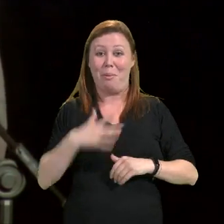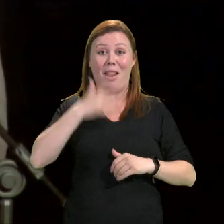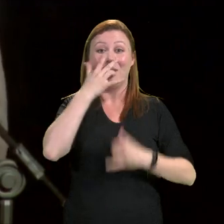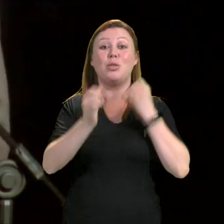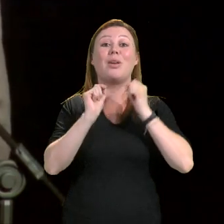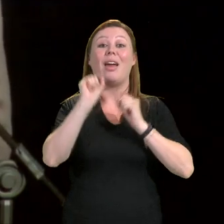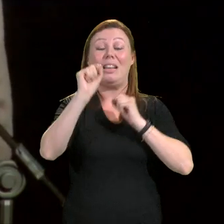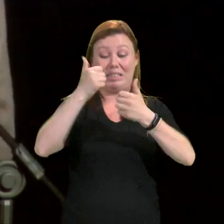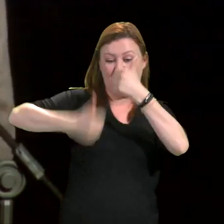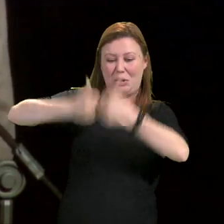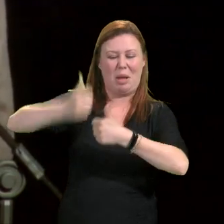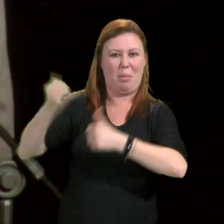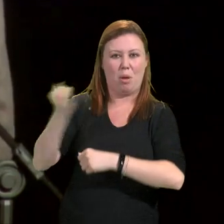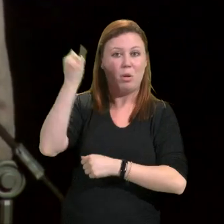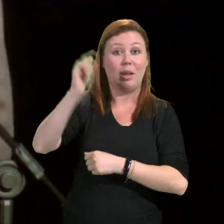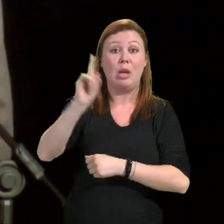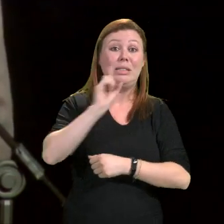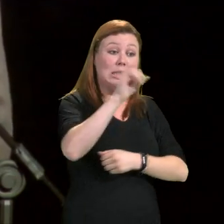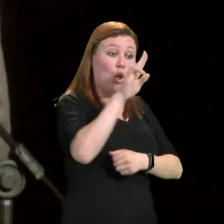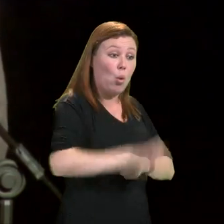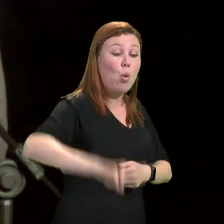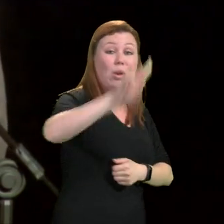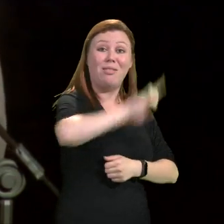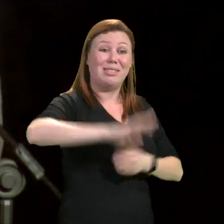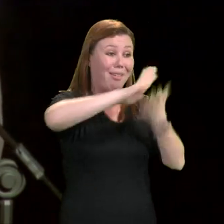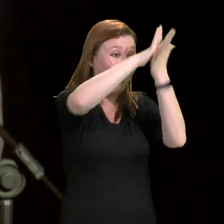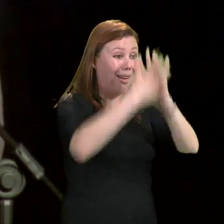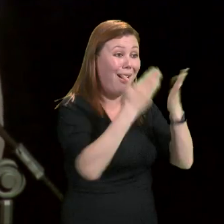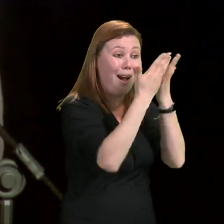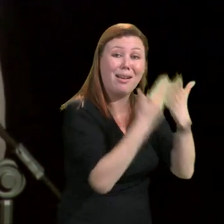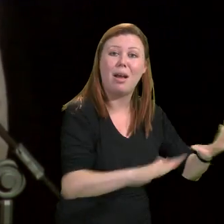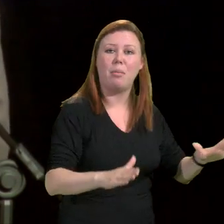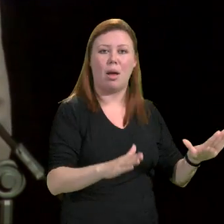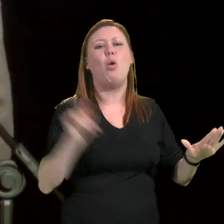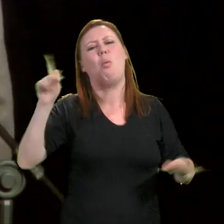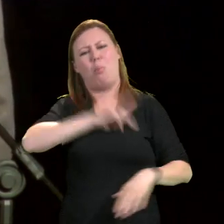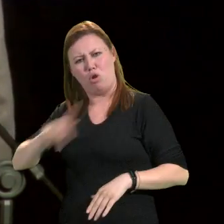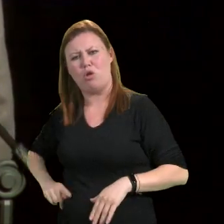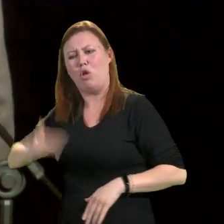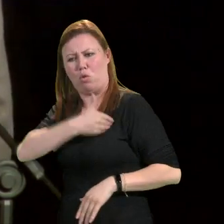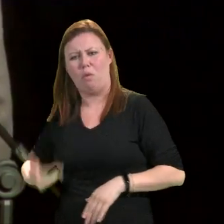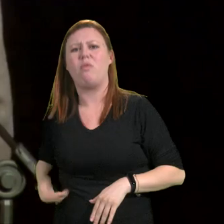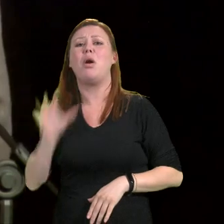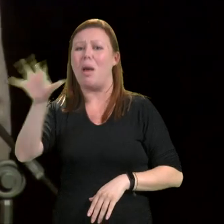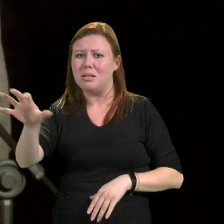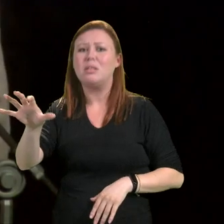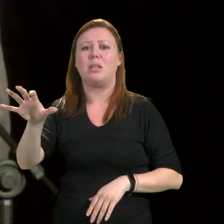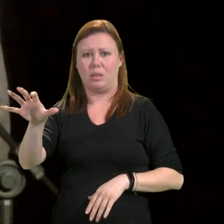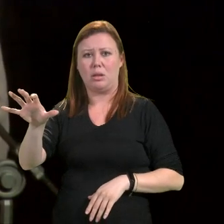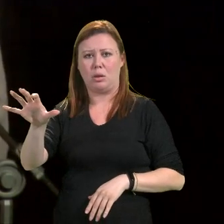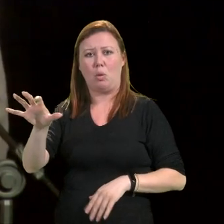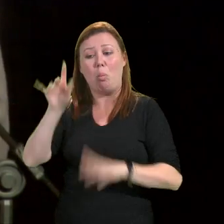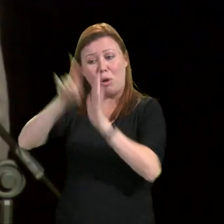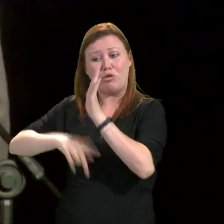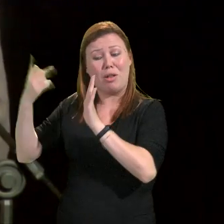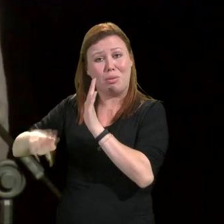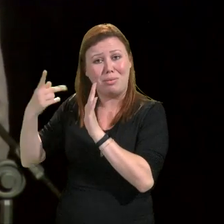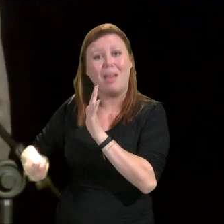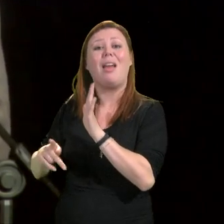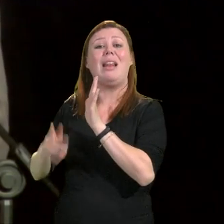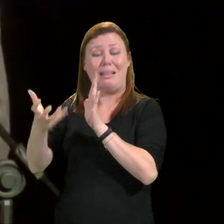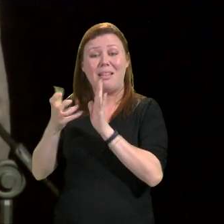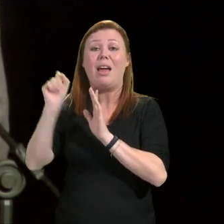for destruída, e é esse, sem dúvida nenhuma, o projeto. Na hora que a universidade pública for destruída, o